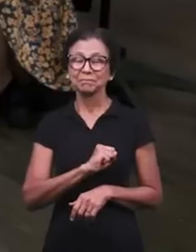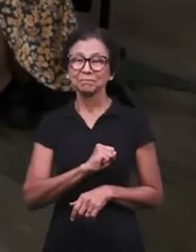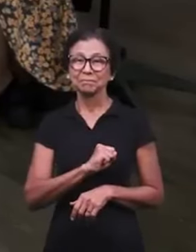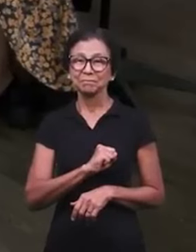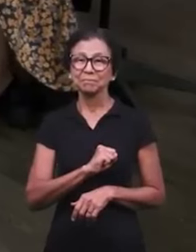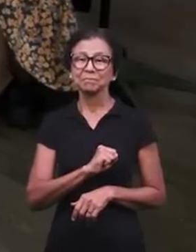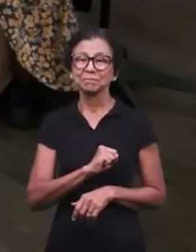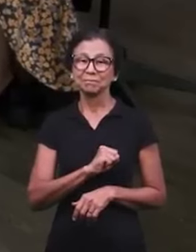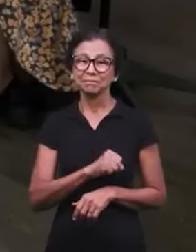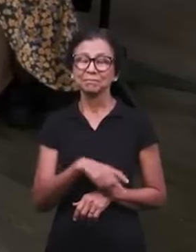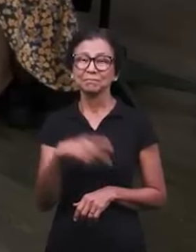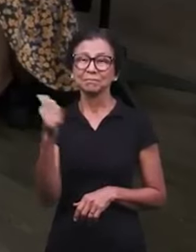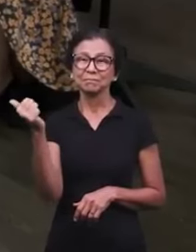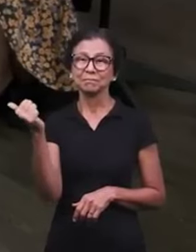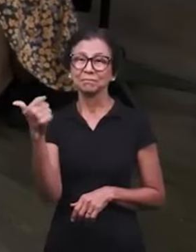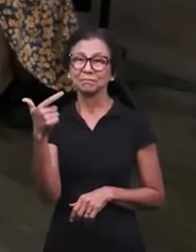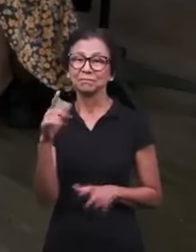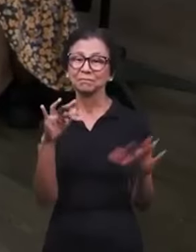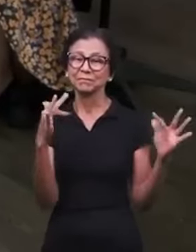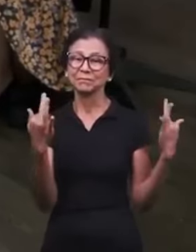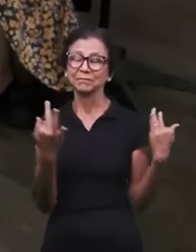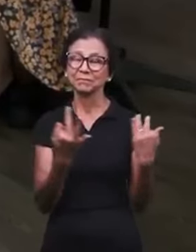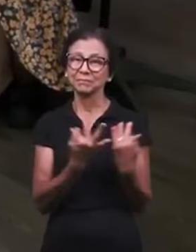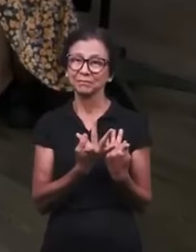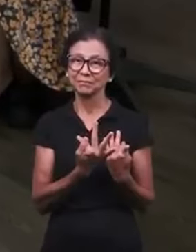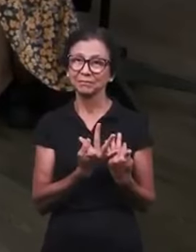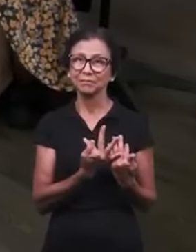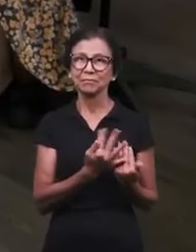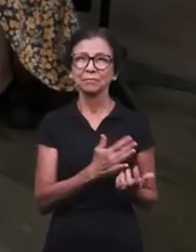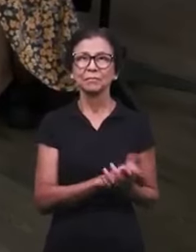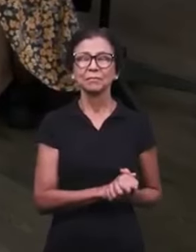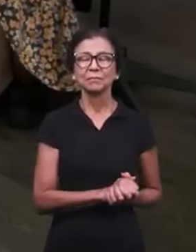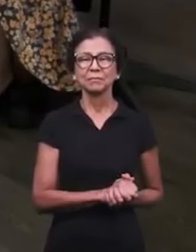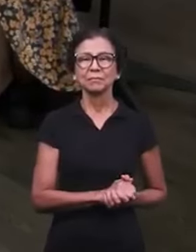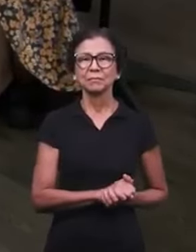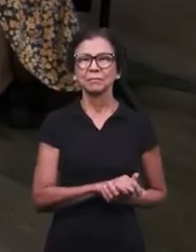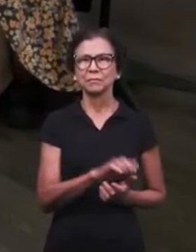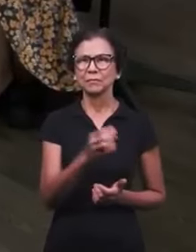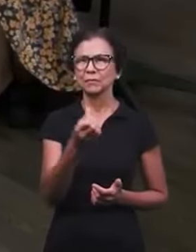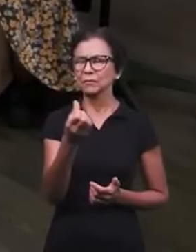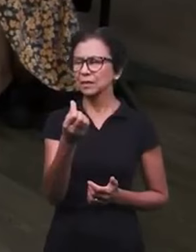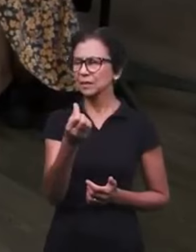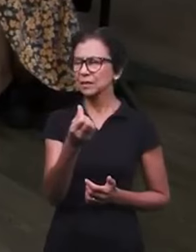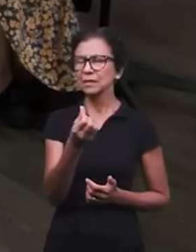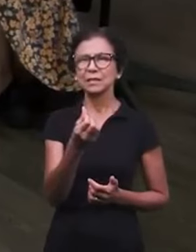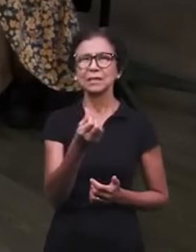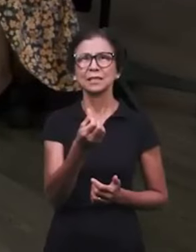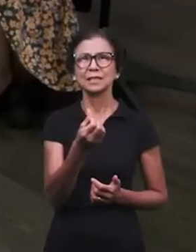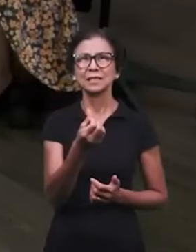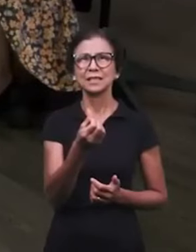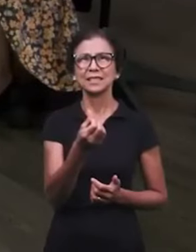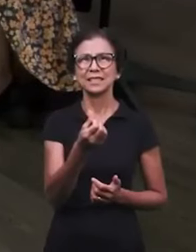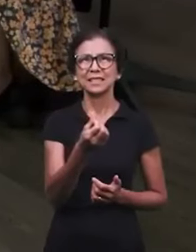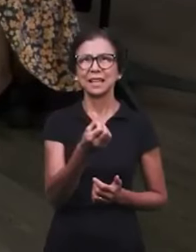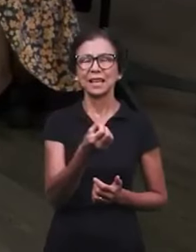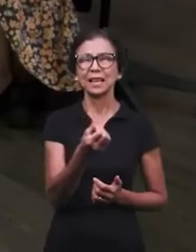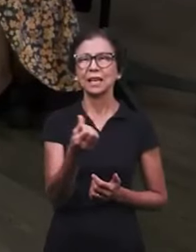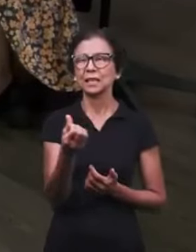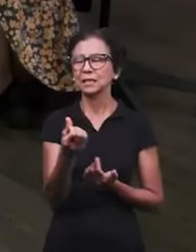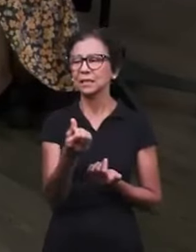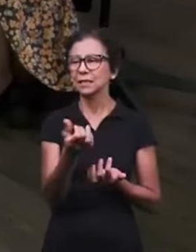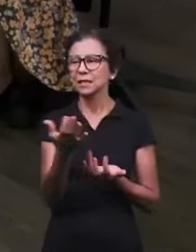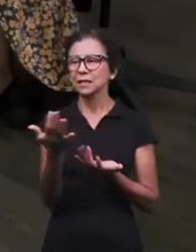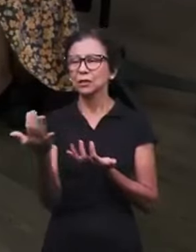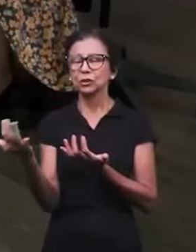casa nós estamos aqui são seis jovens eu Josias mas uma multidão de gente conosco